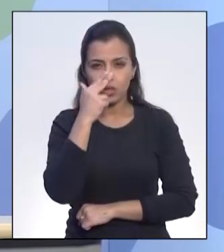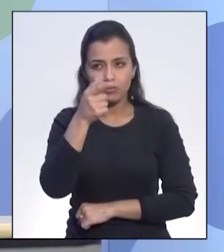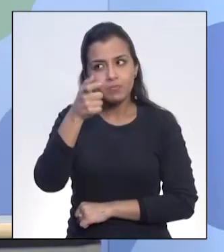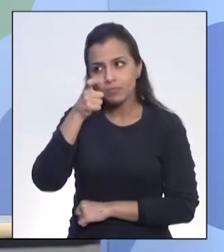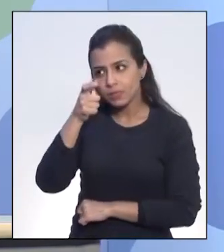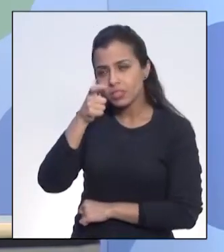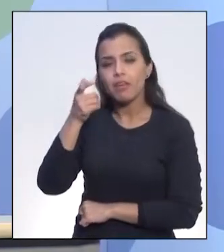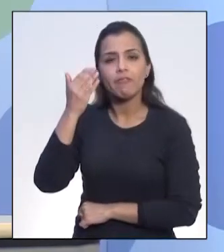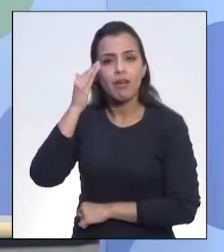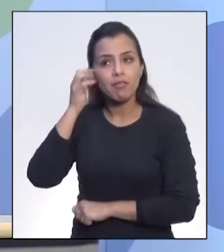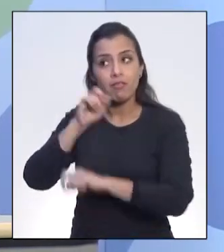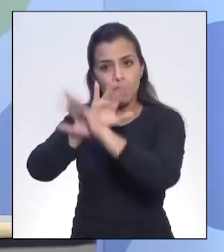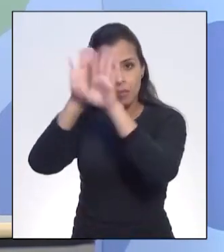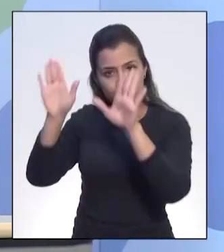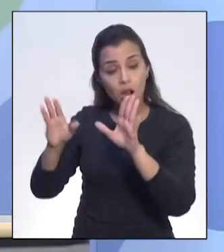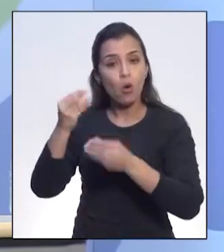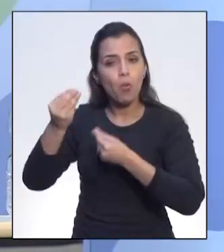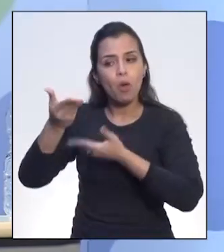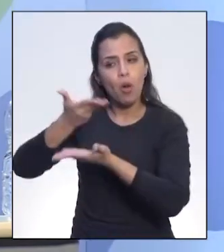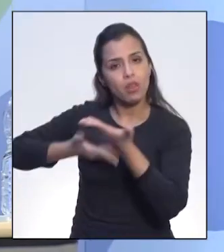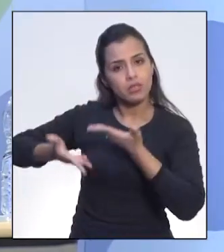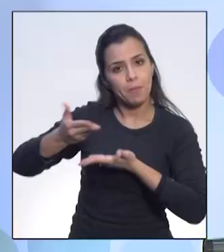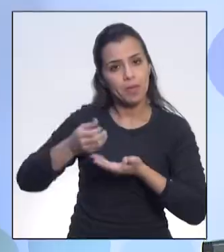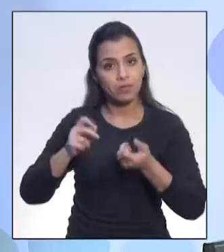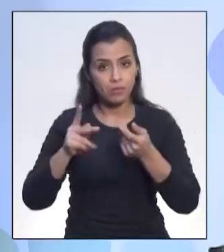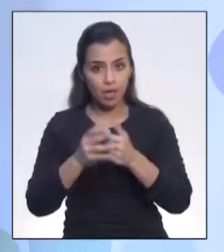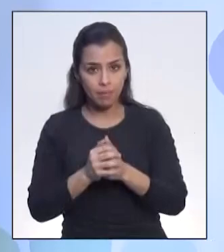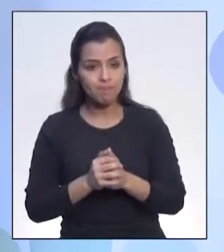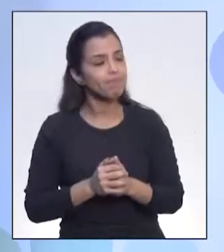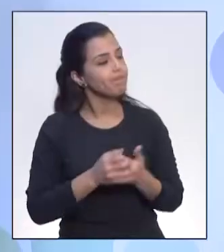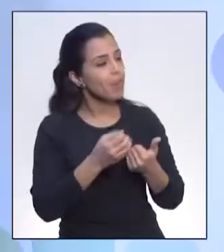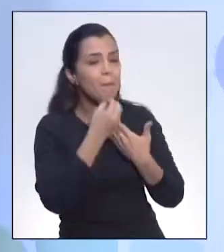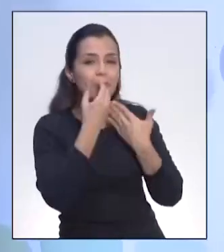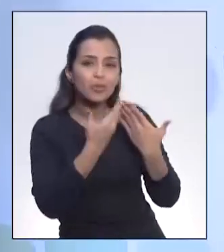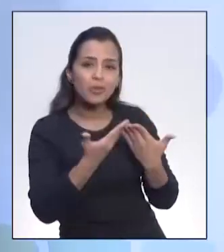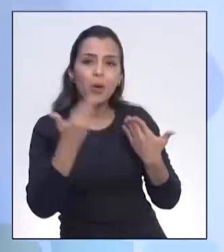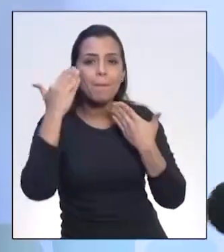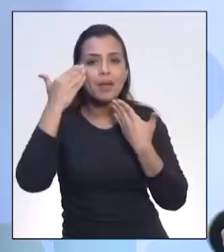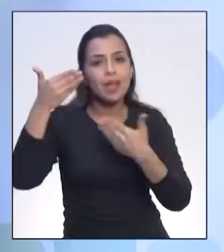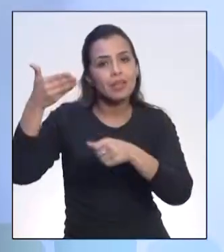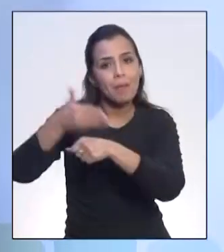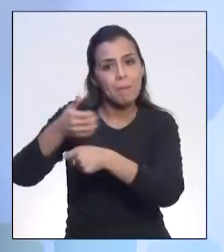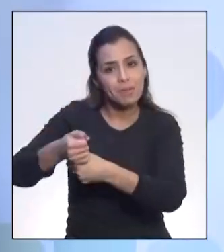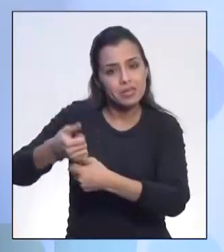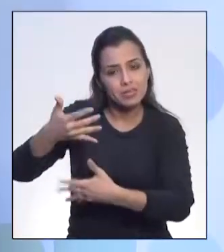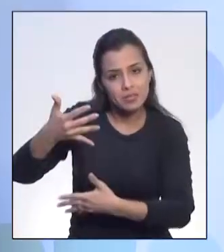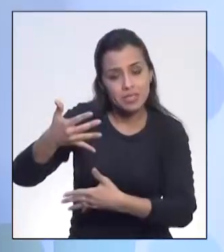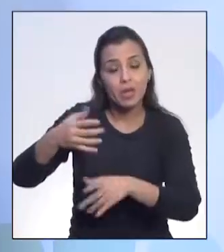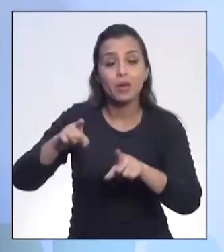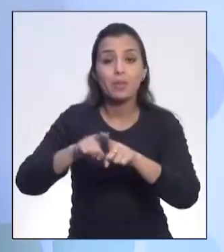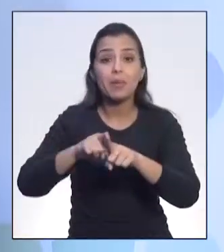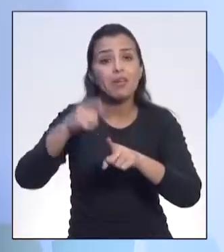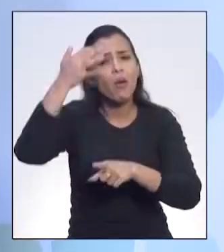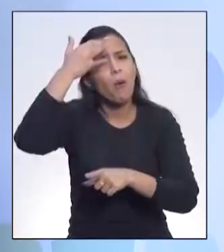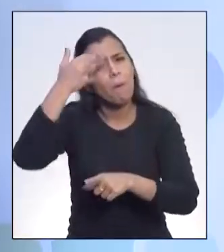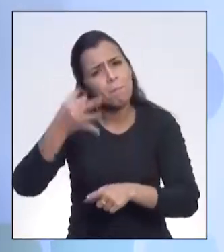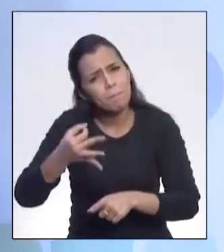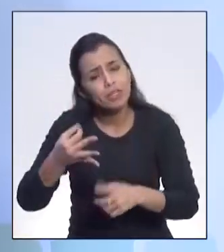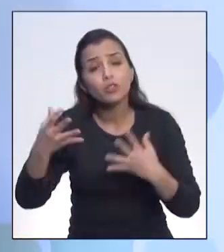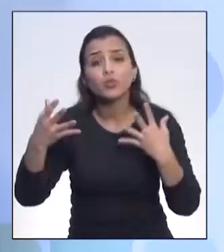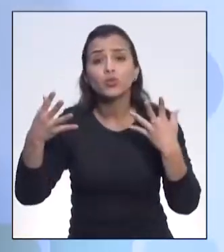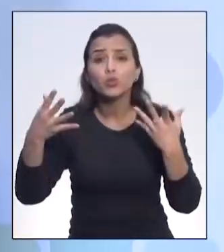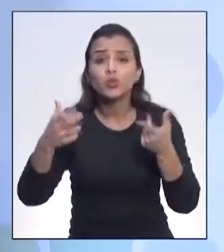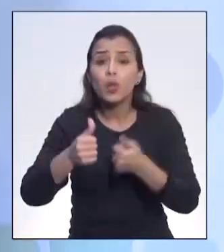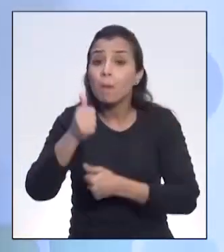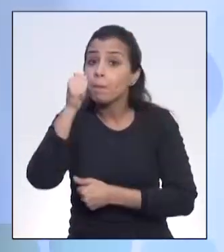aí como funciona esse relacionamento. Tá? Muito bom, gente. Obrigada pela participação de vocês. Entendam que todos